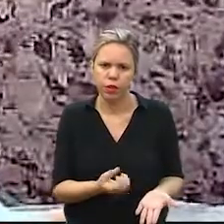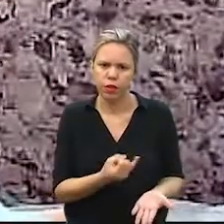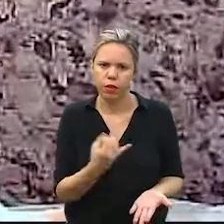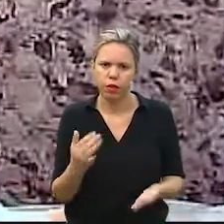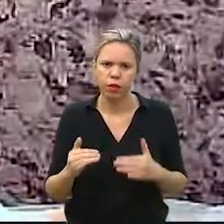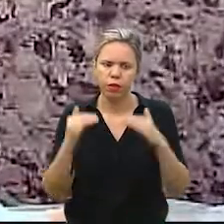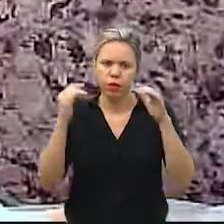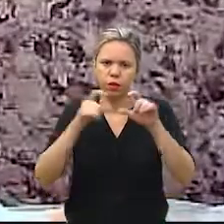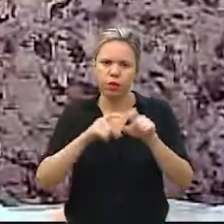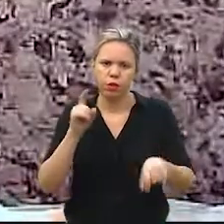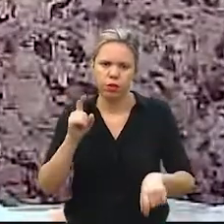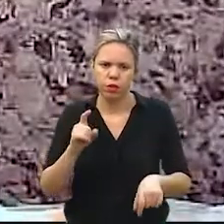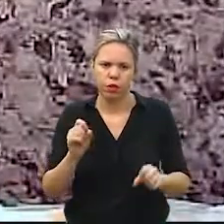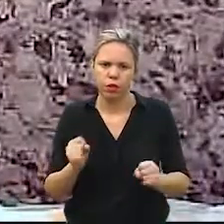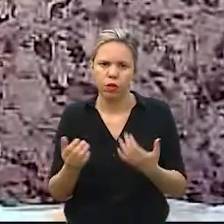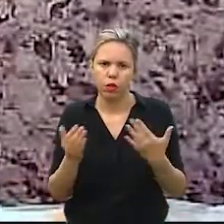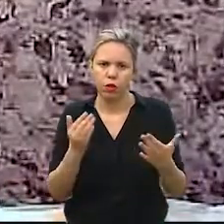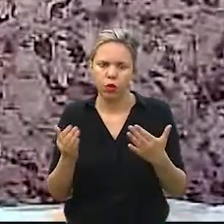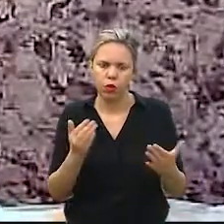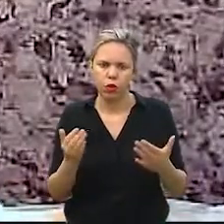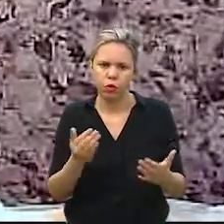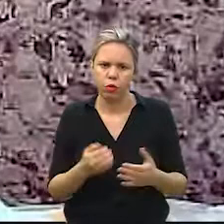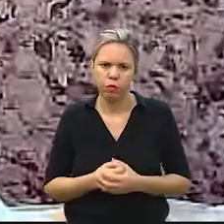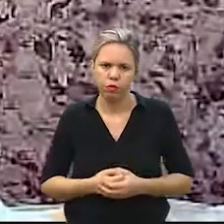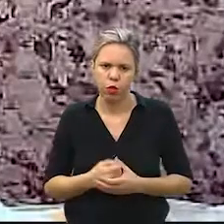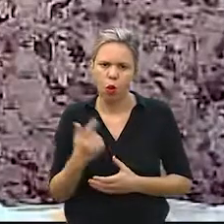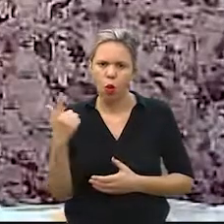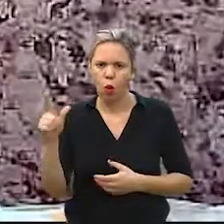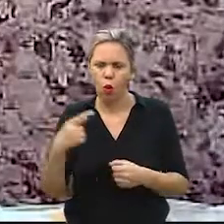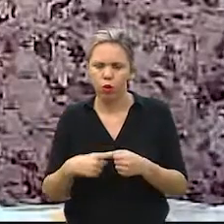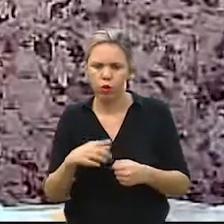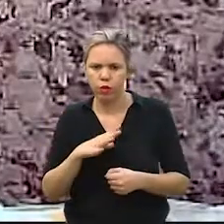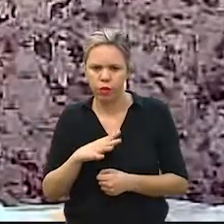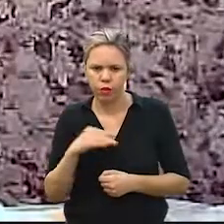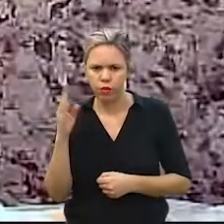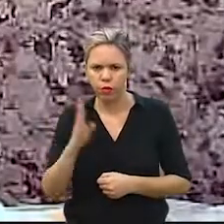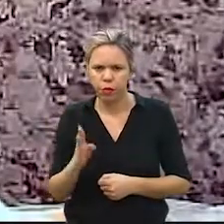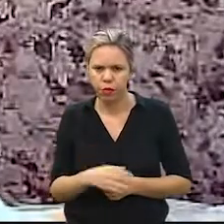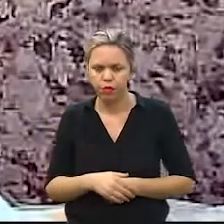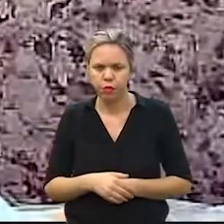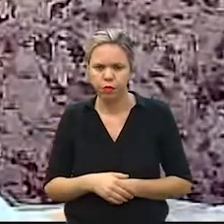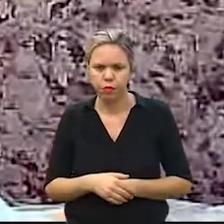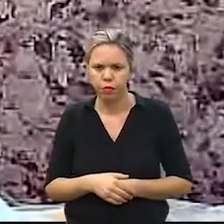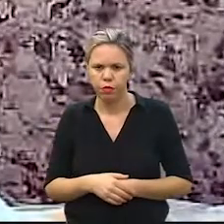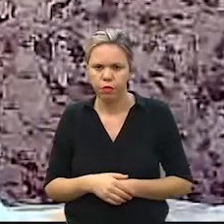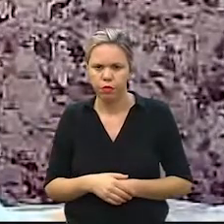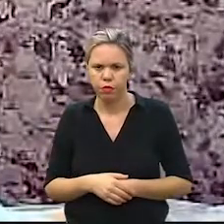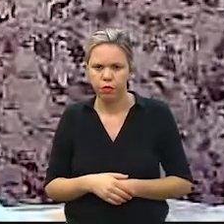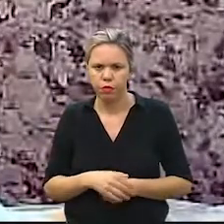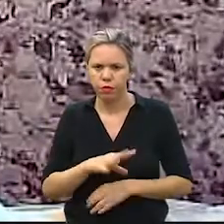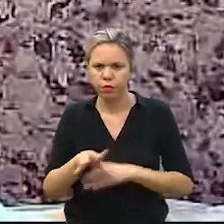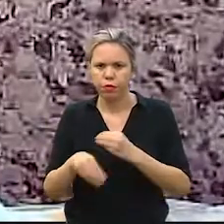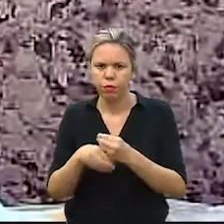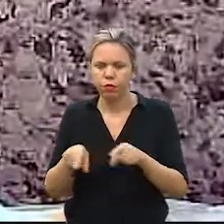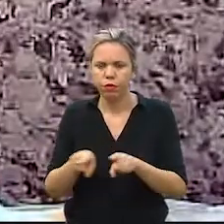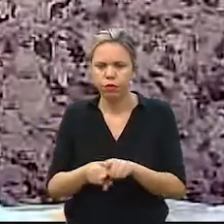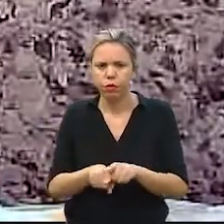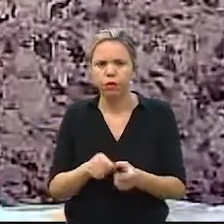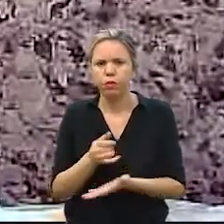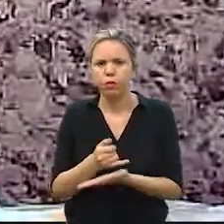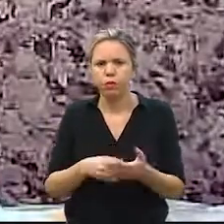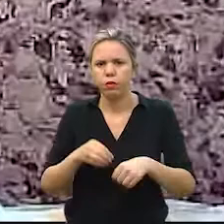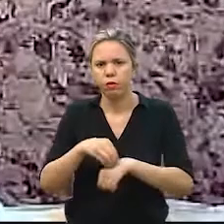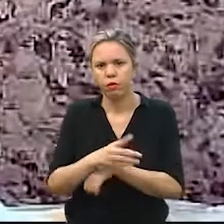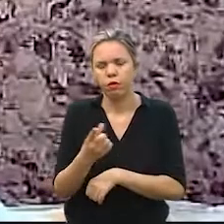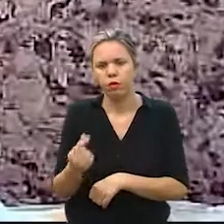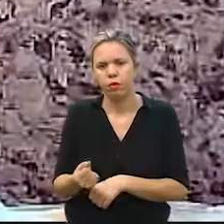grau de autonomia quando comparada com outros municípios do Brasil. Compõe também a receita de transferência os